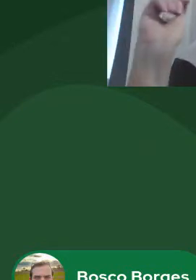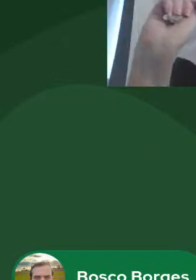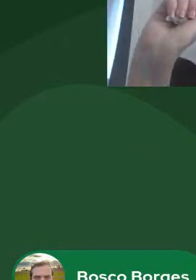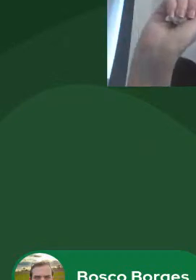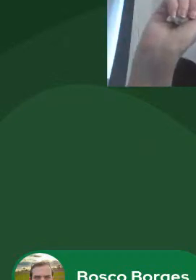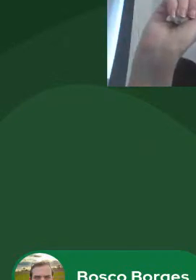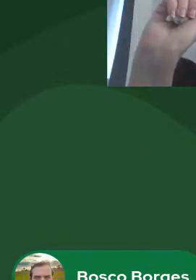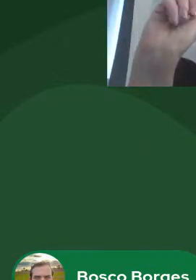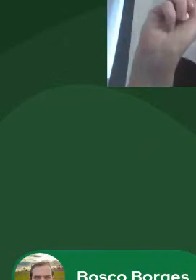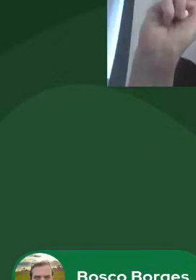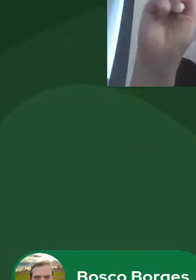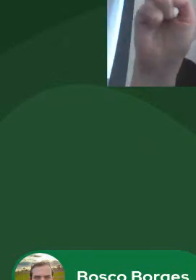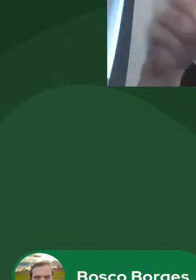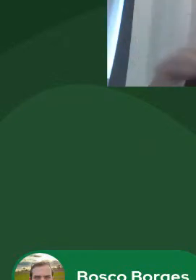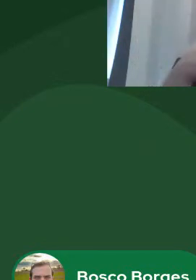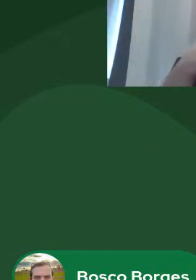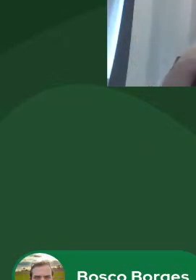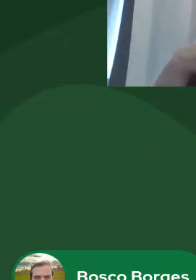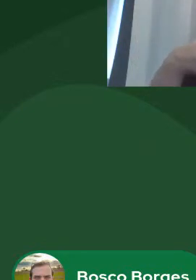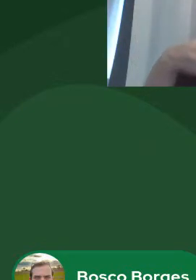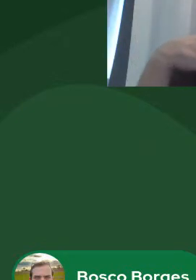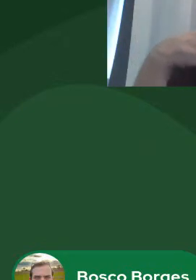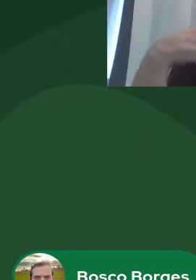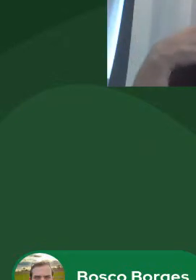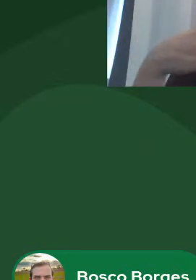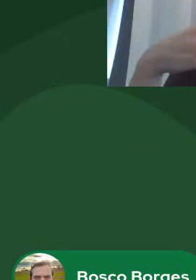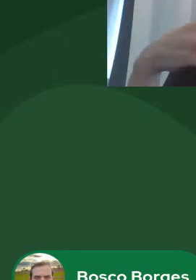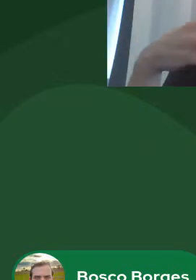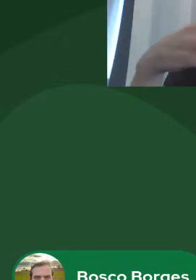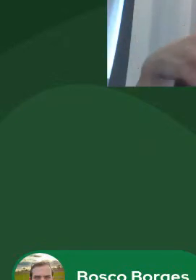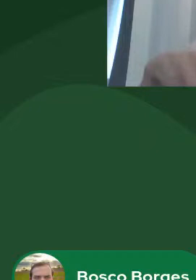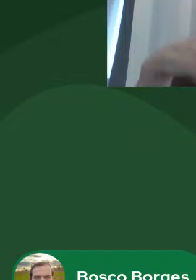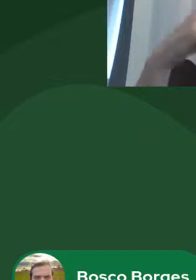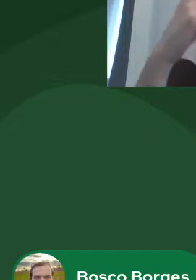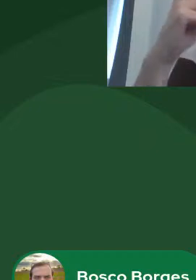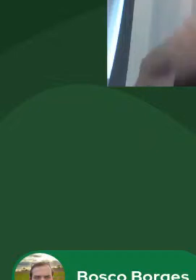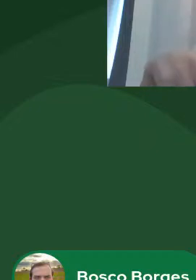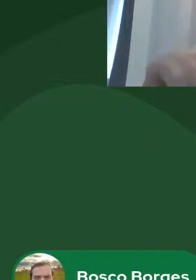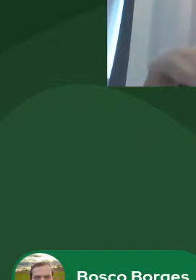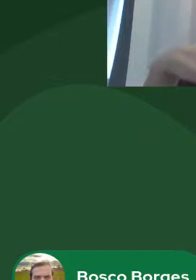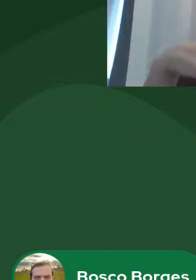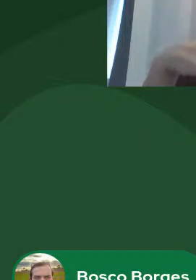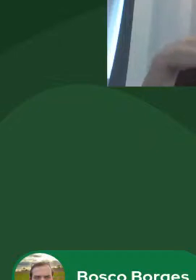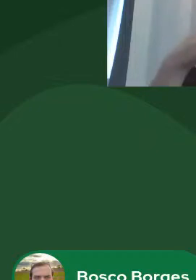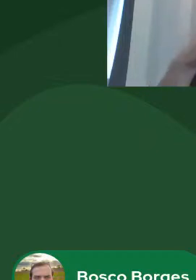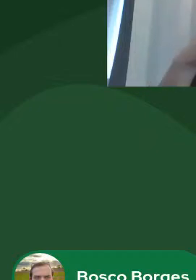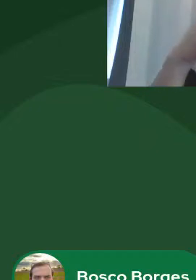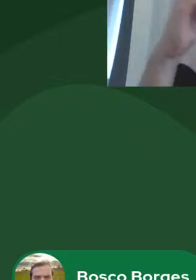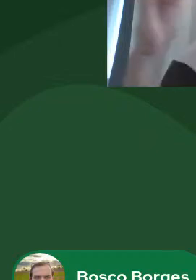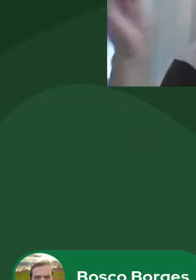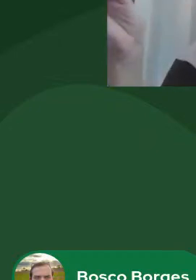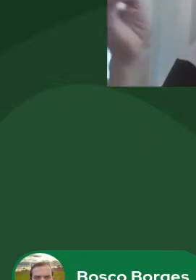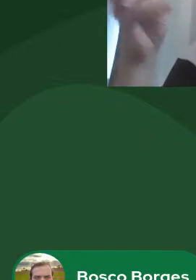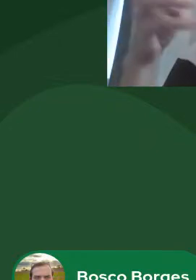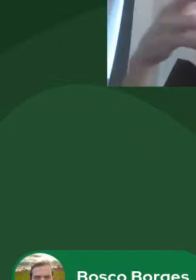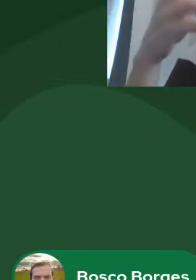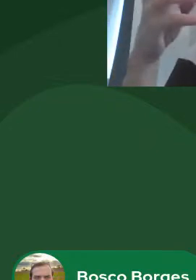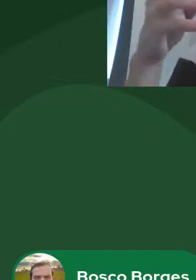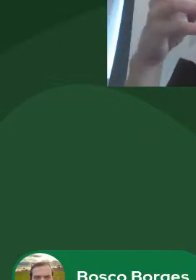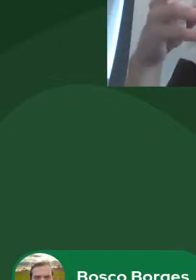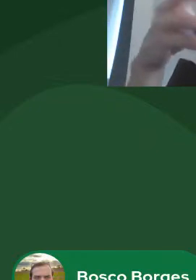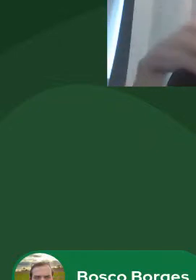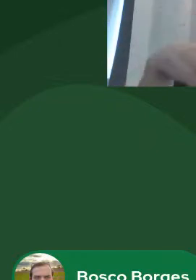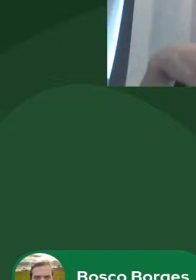primeiro IHC. Então, assim, e a gente está todo mundo aqui sempre à disposição para colaborar, para ajudar. Então, é a